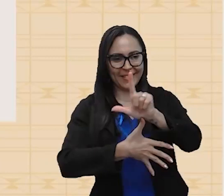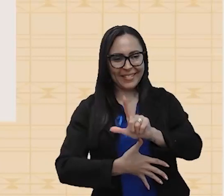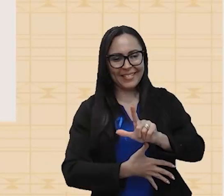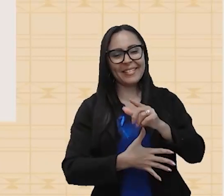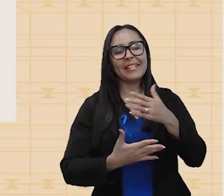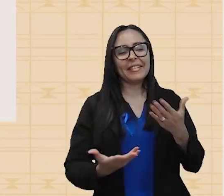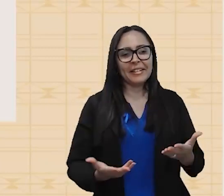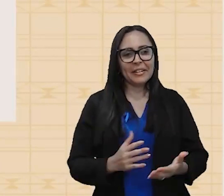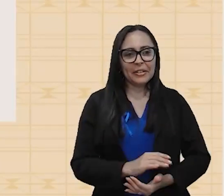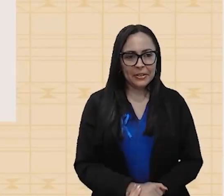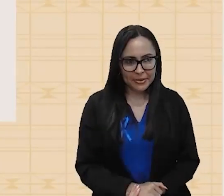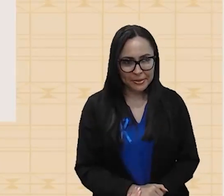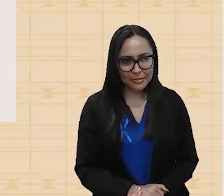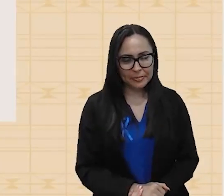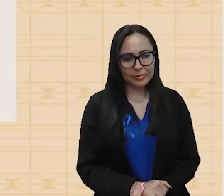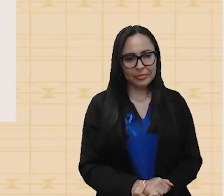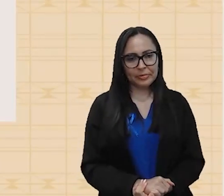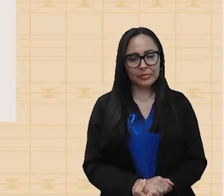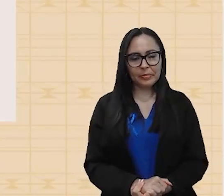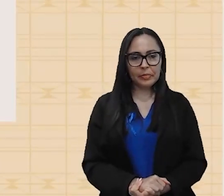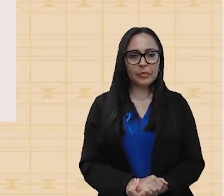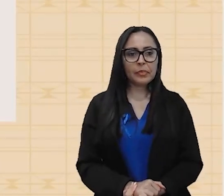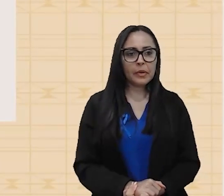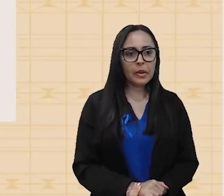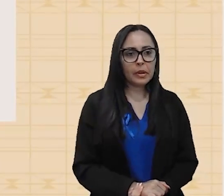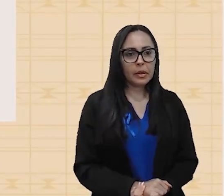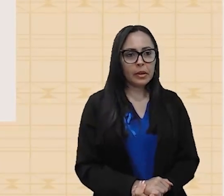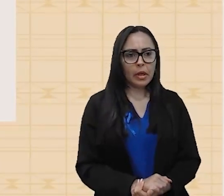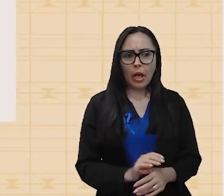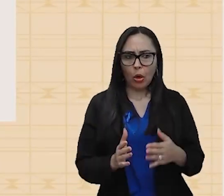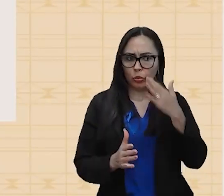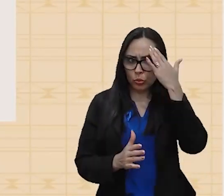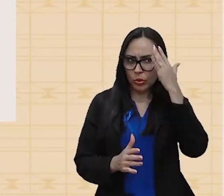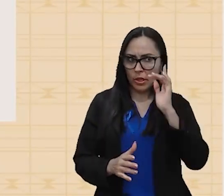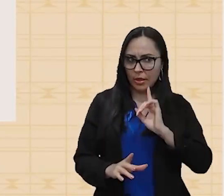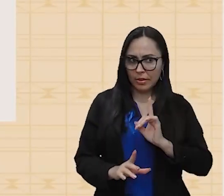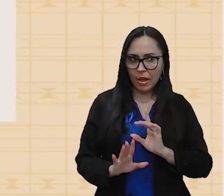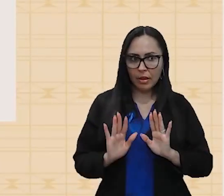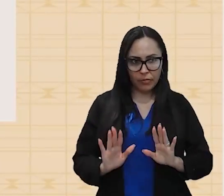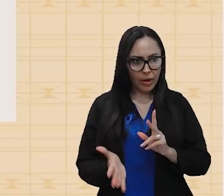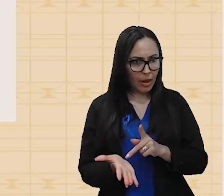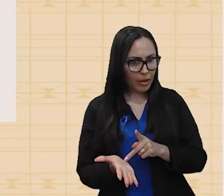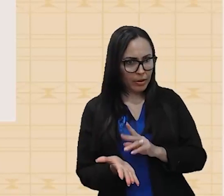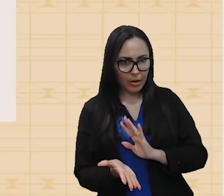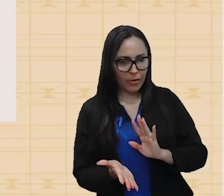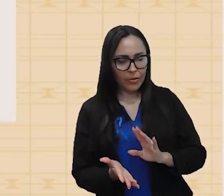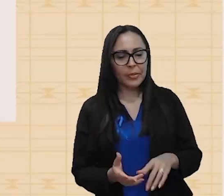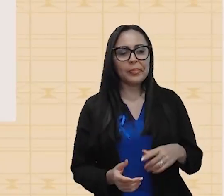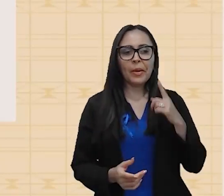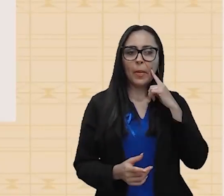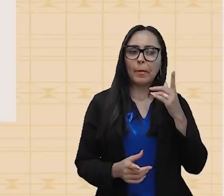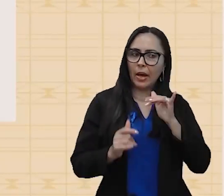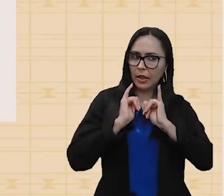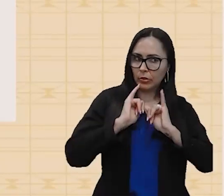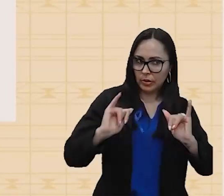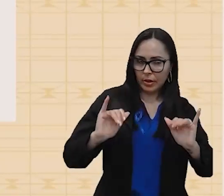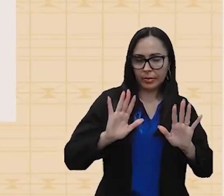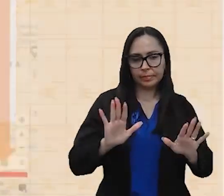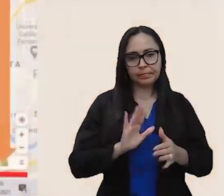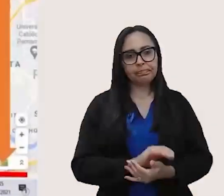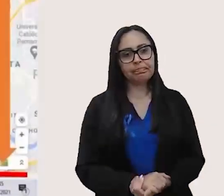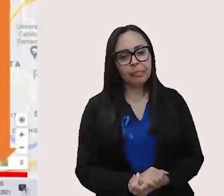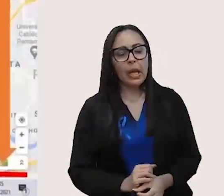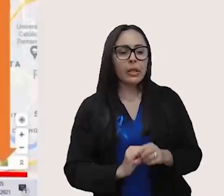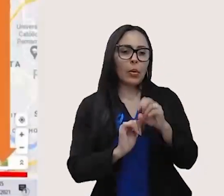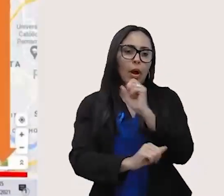porquê, mas Pernambuco gosta dessas famas aí. Nem sei se é, tá, gente? Nem sei se ainda é. Mas aí, a Avenida